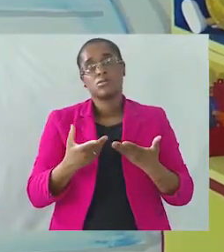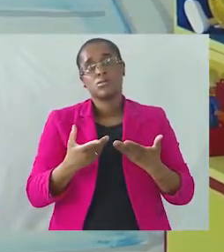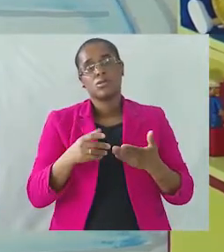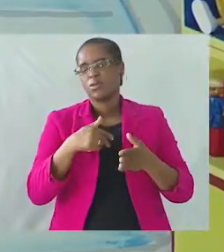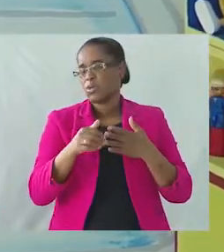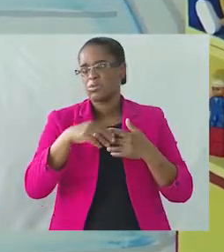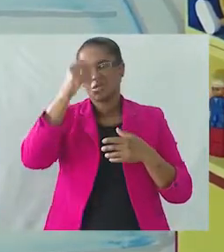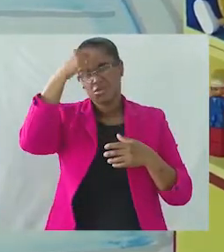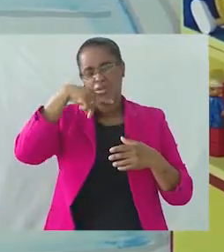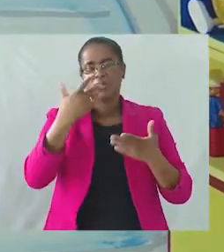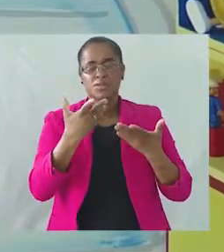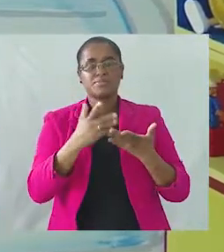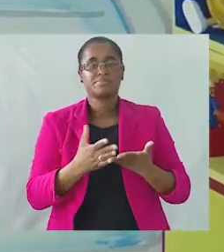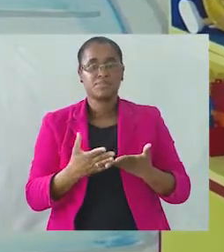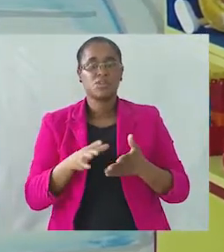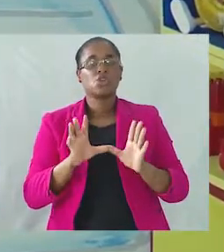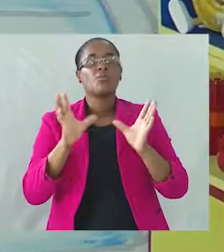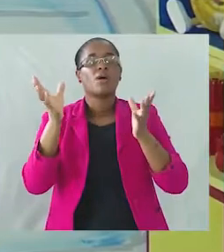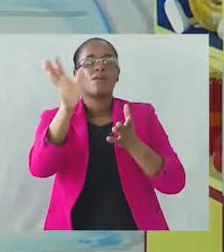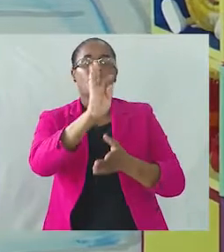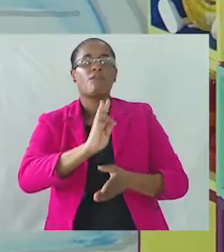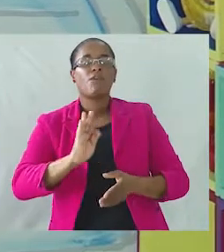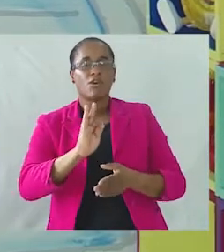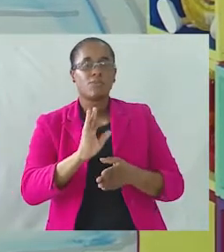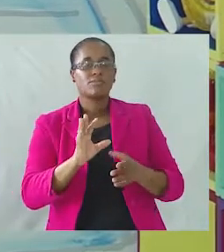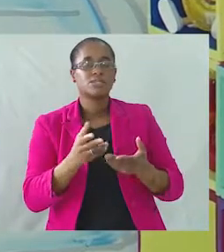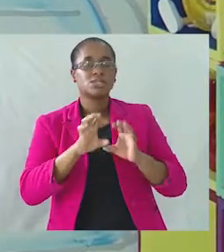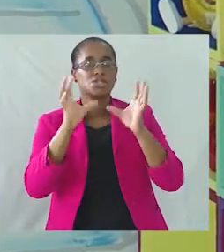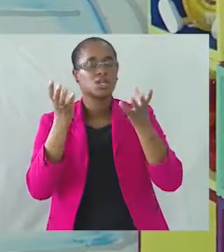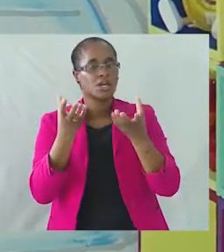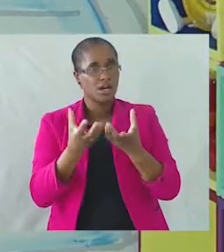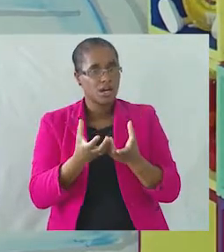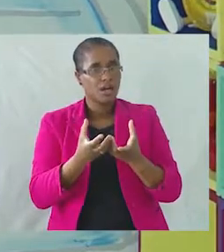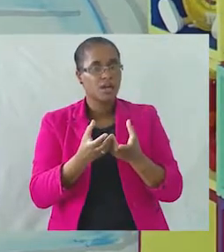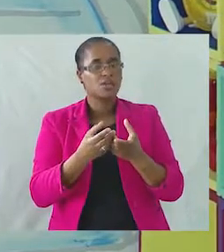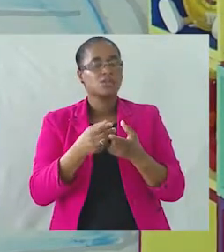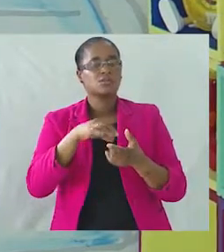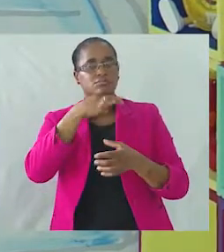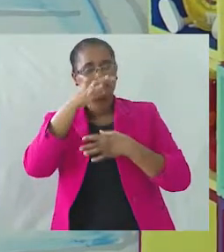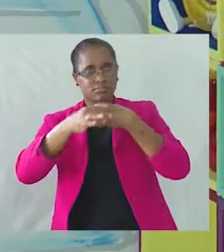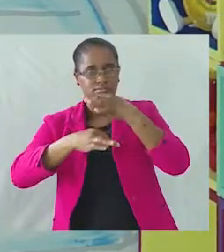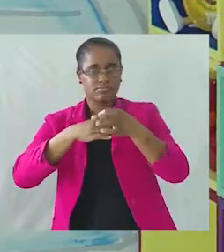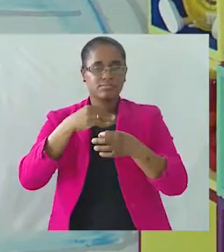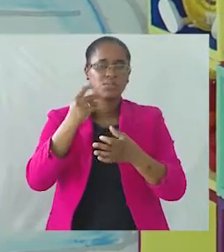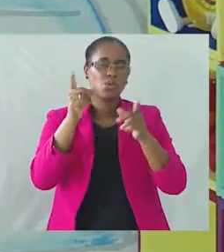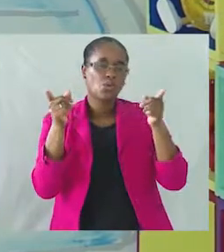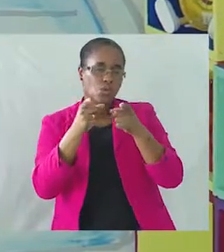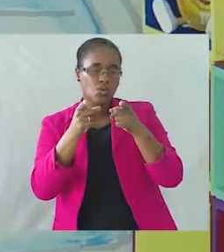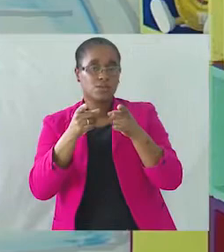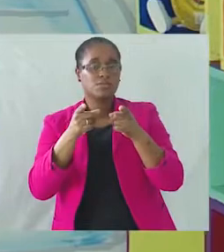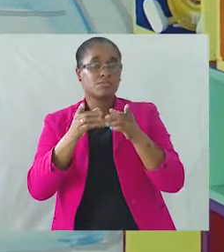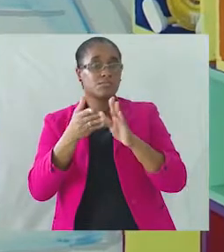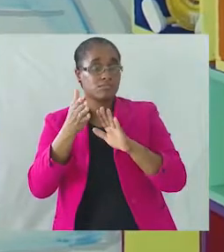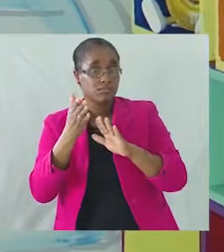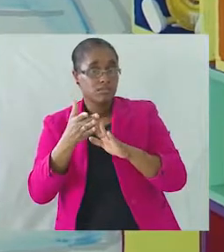geral, o conto é uma narrativa curta, breve, de enredo simples,